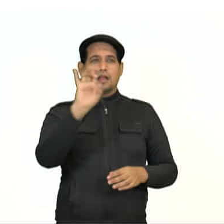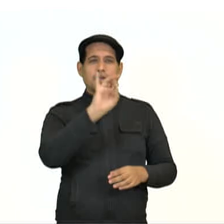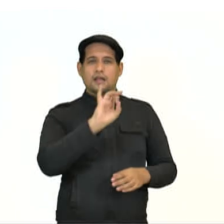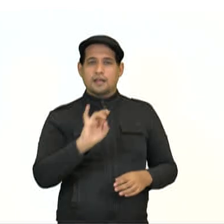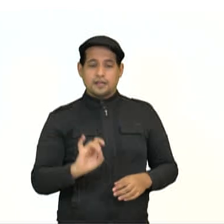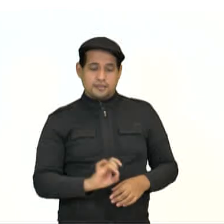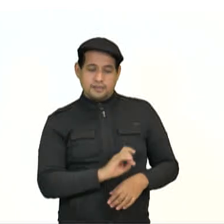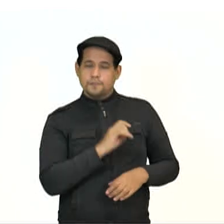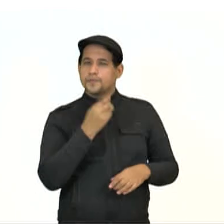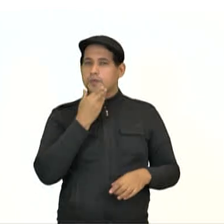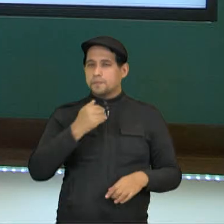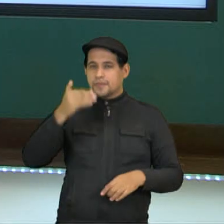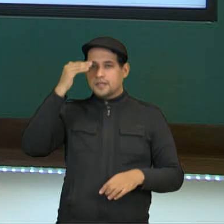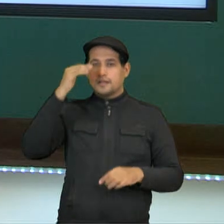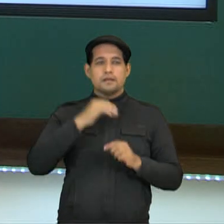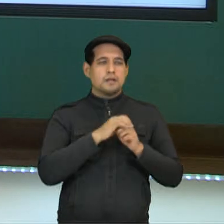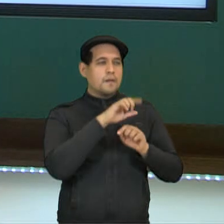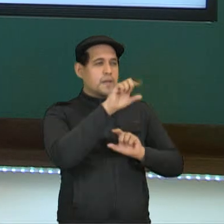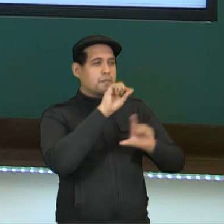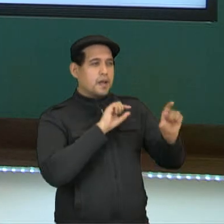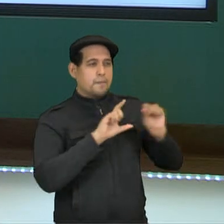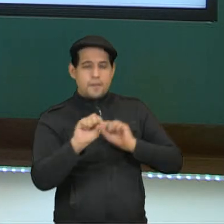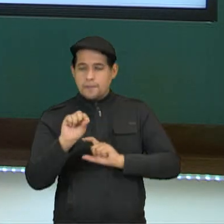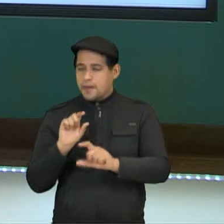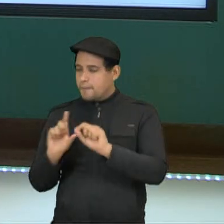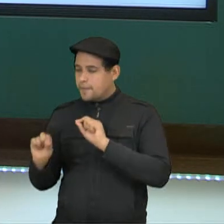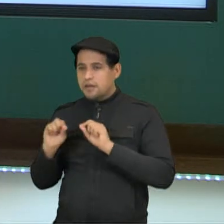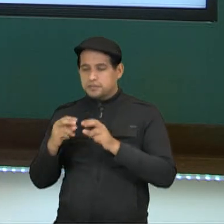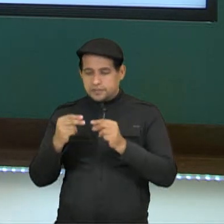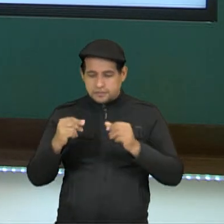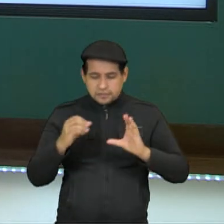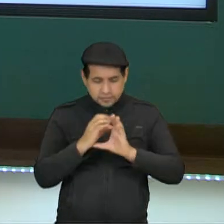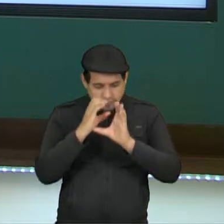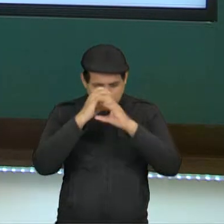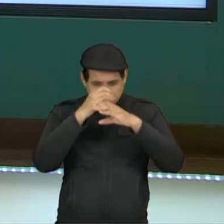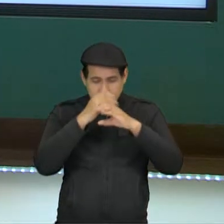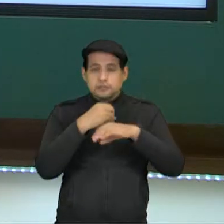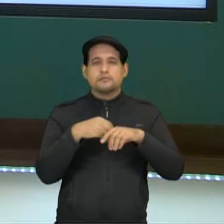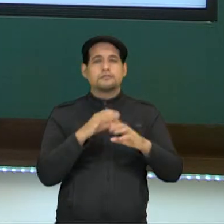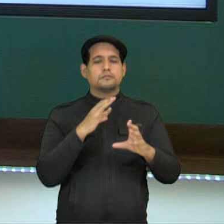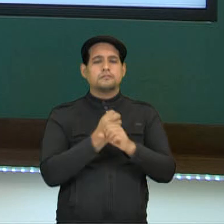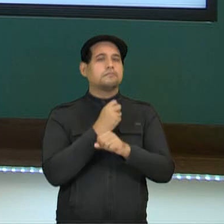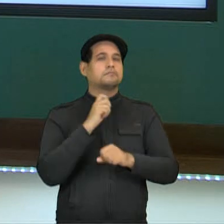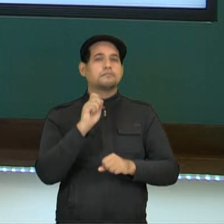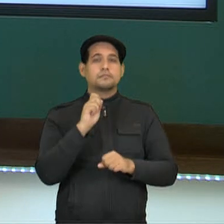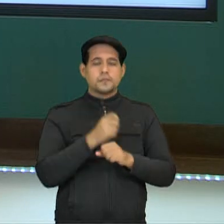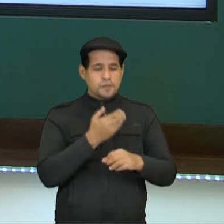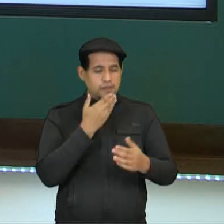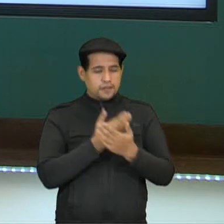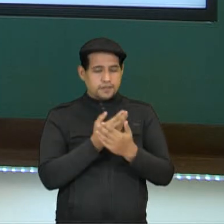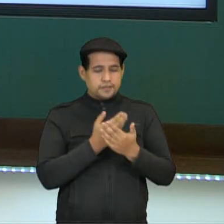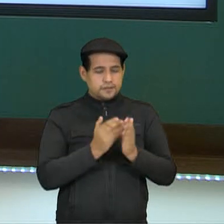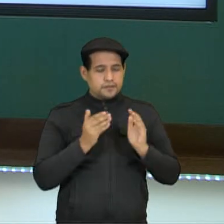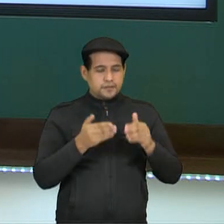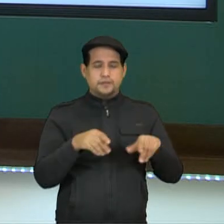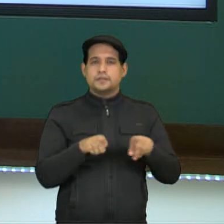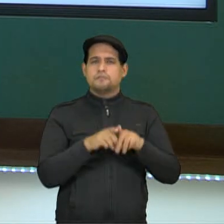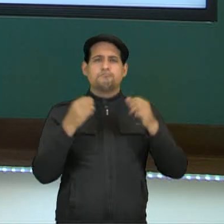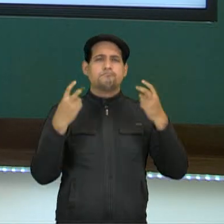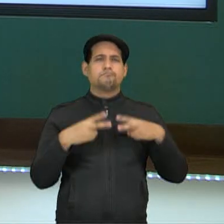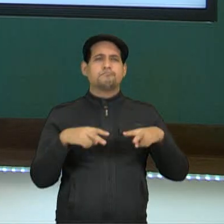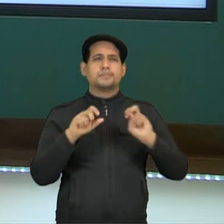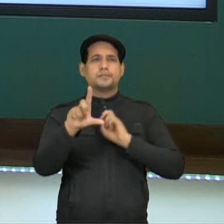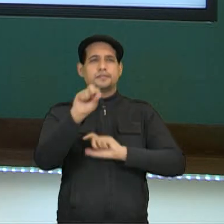que Darwin passava, ele coletava amostras. E aí ele conseguiu concluir, tá, o estudo dele, reforçando